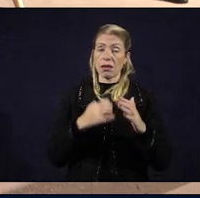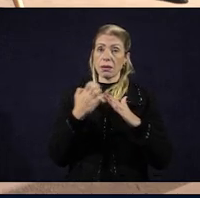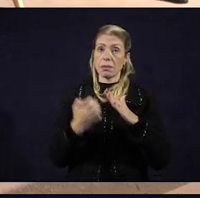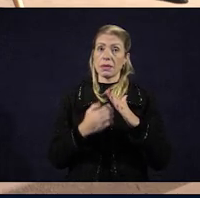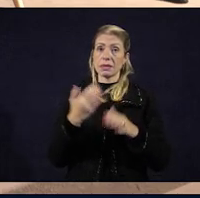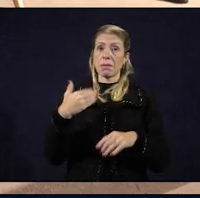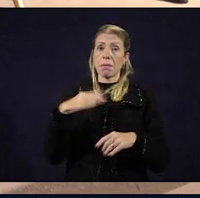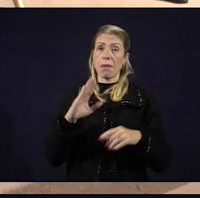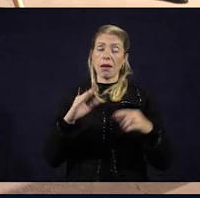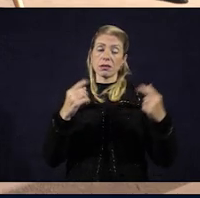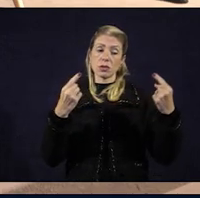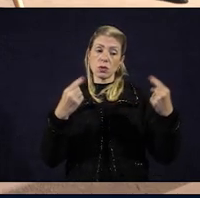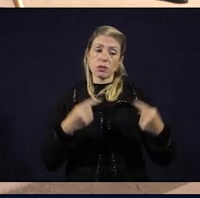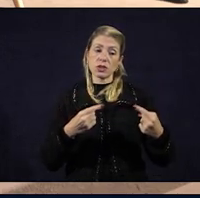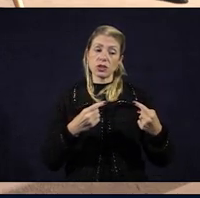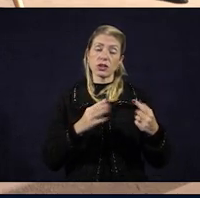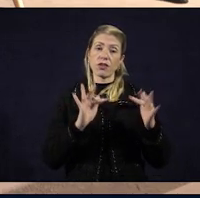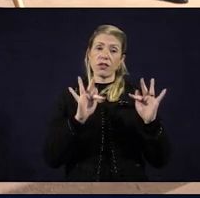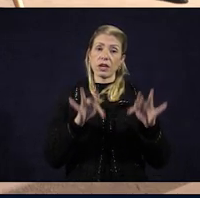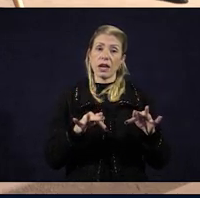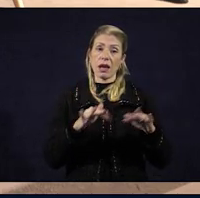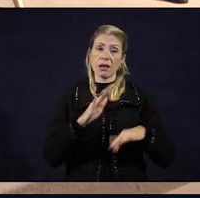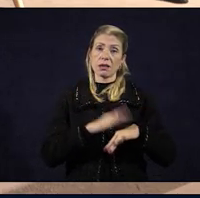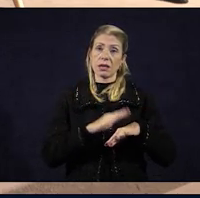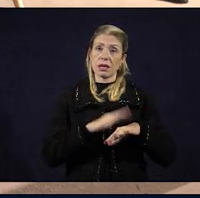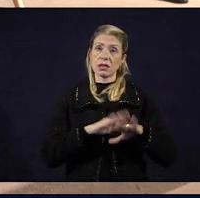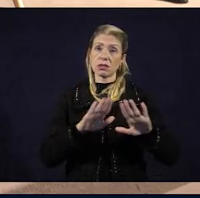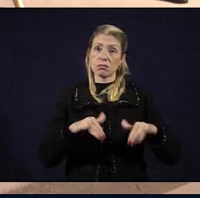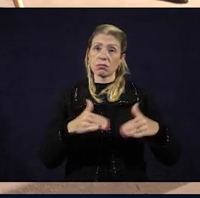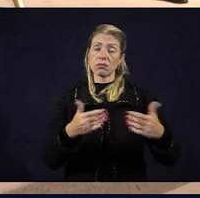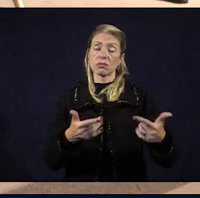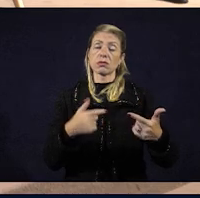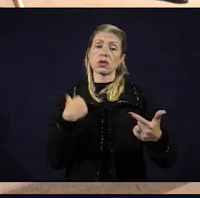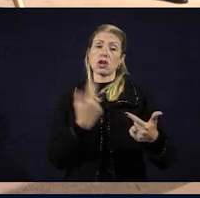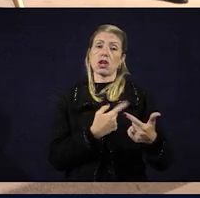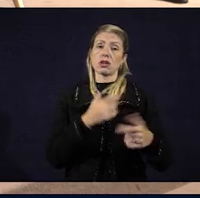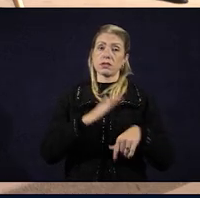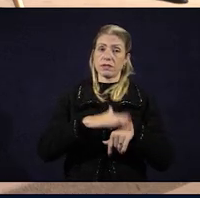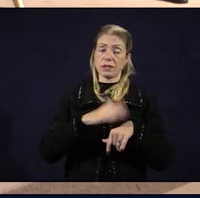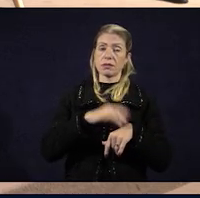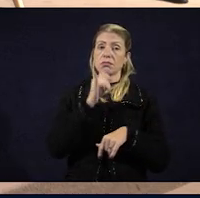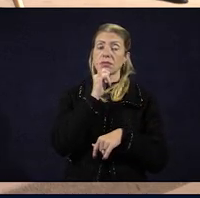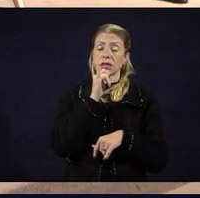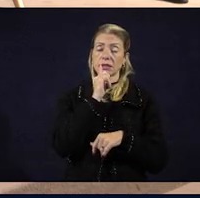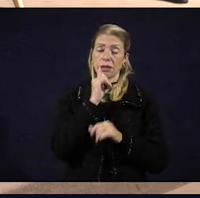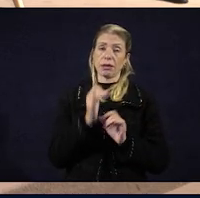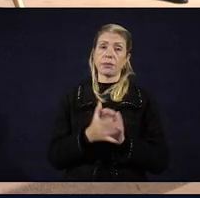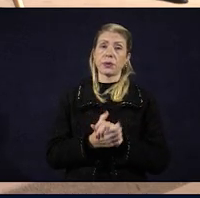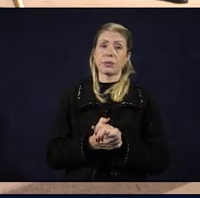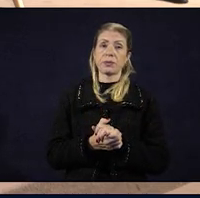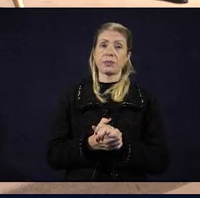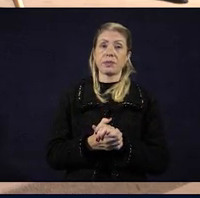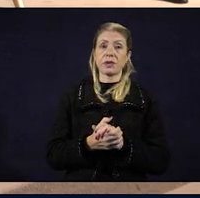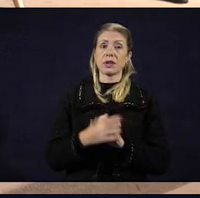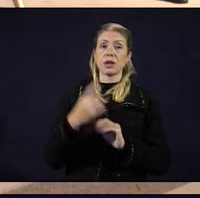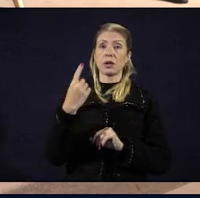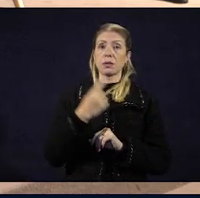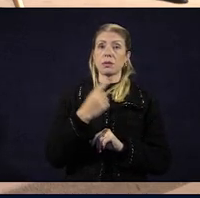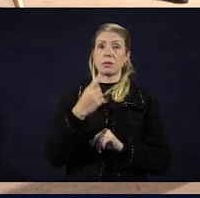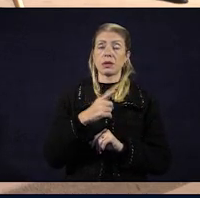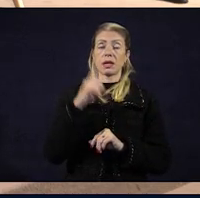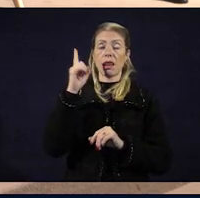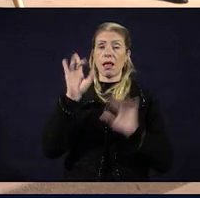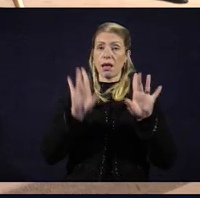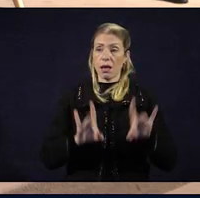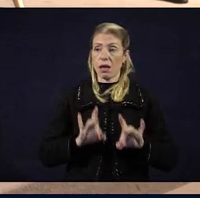ao final pois as ações que nós estamos fazendo dois pequeno exemplo primeiro deles longe daqui na Austrália